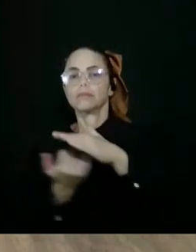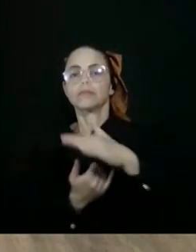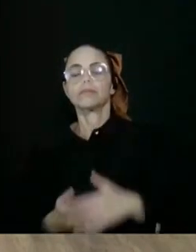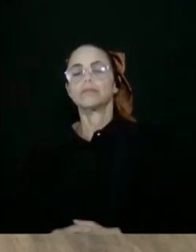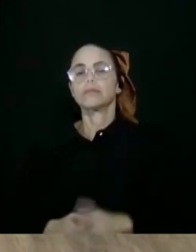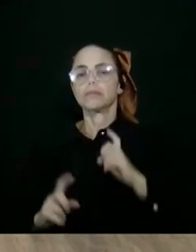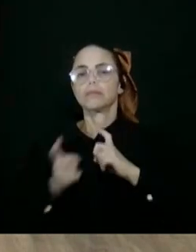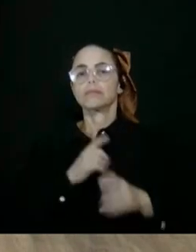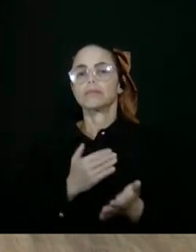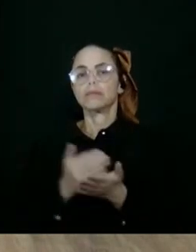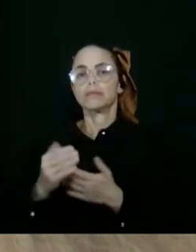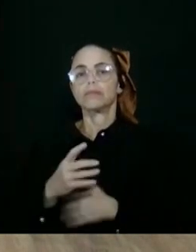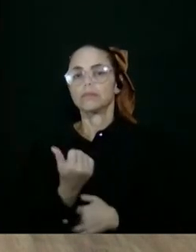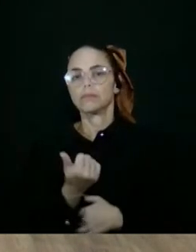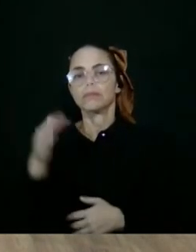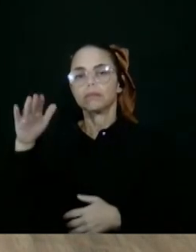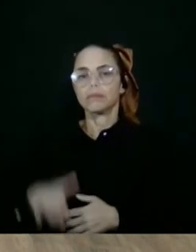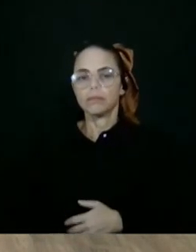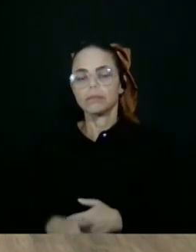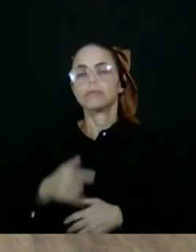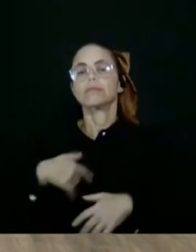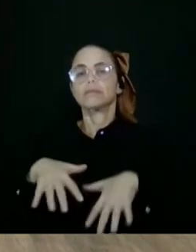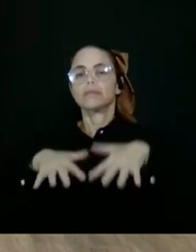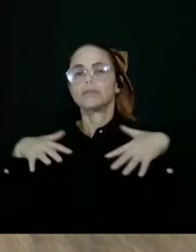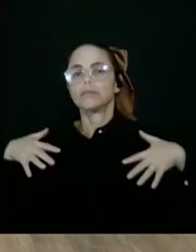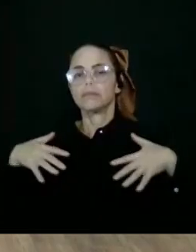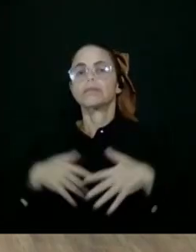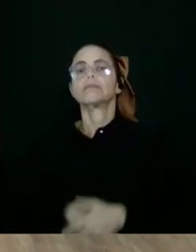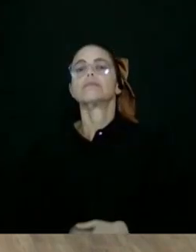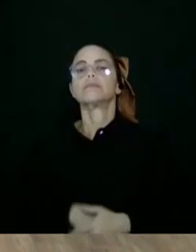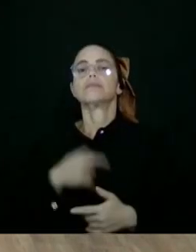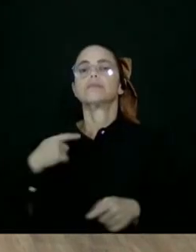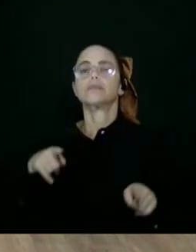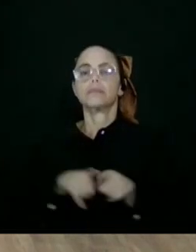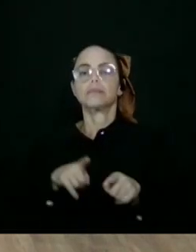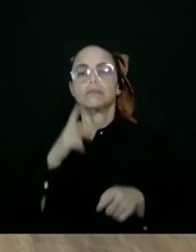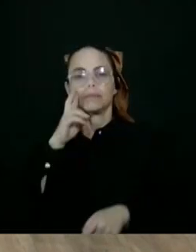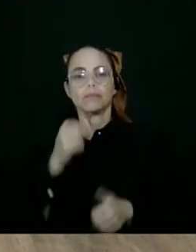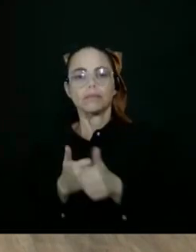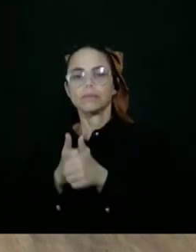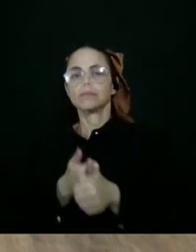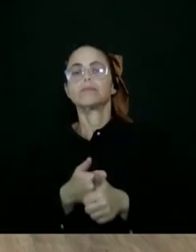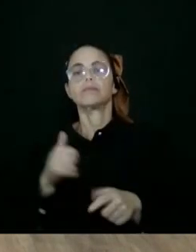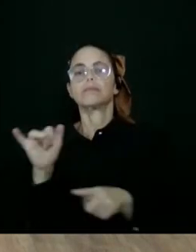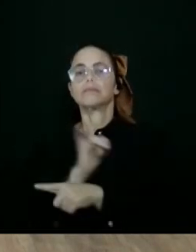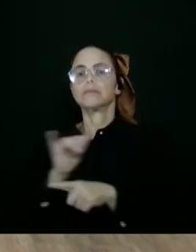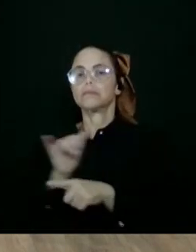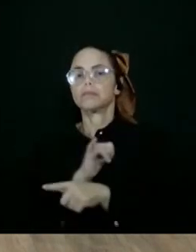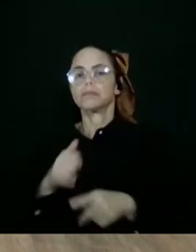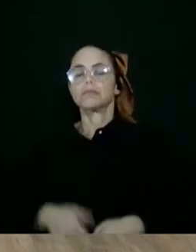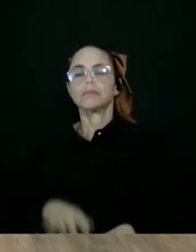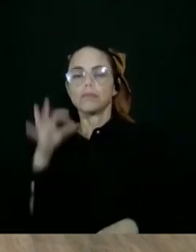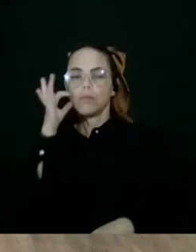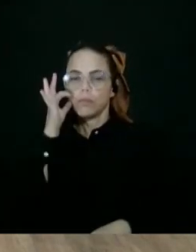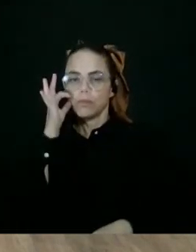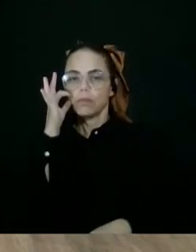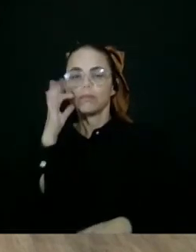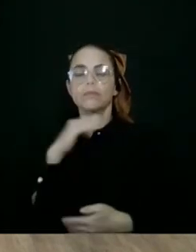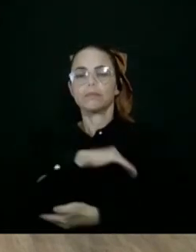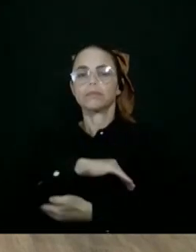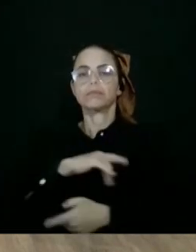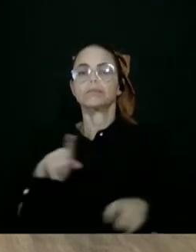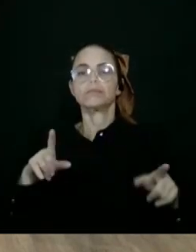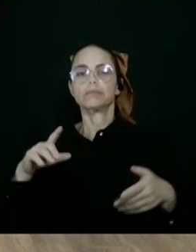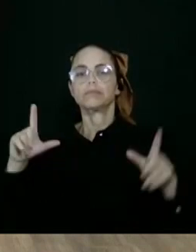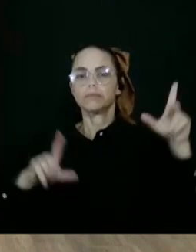começa às 6 da tarde no plenário aqui da Câmara Municipal e você acompanha também a transmissão ao vivo aqui na TV Câmara e também no